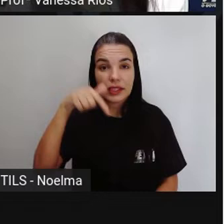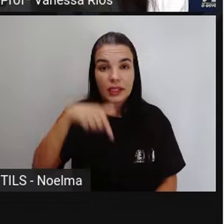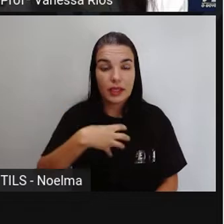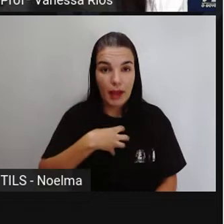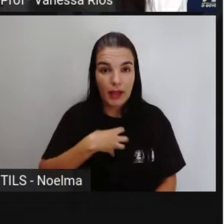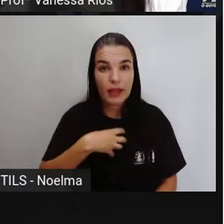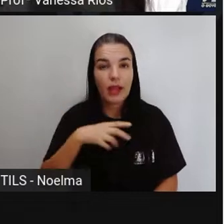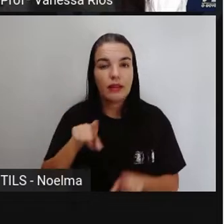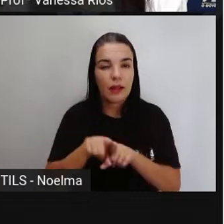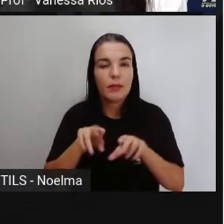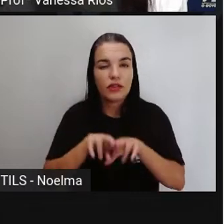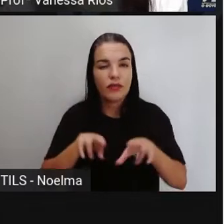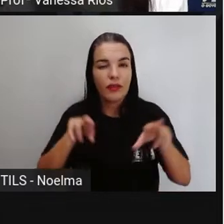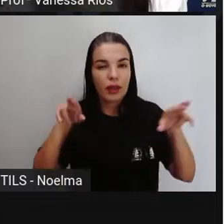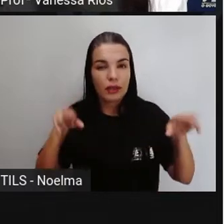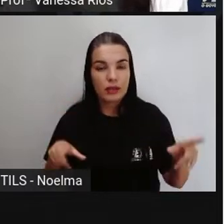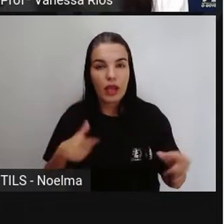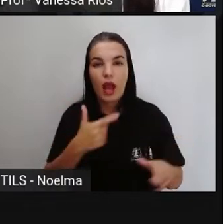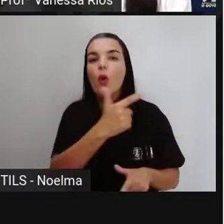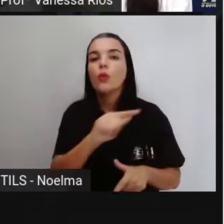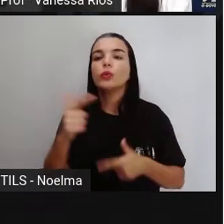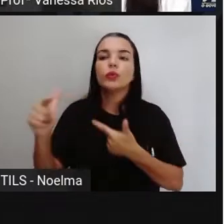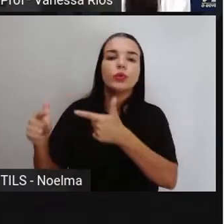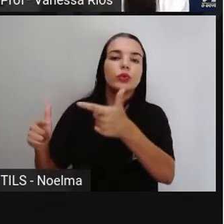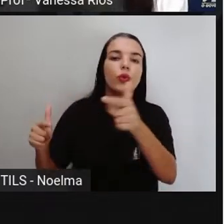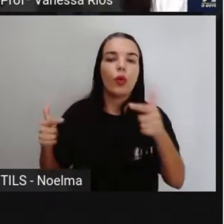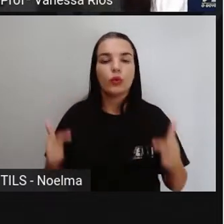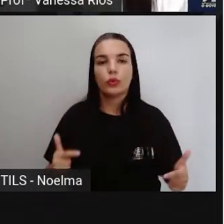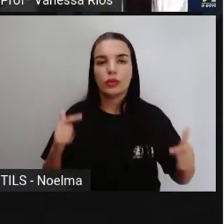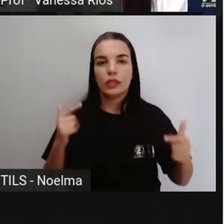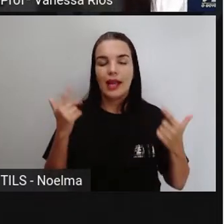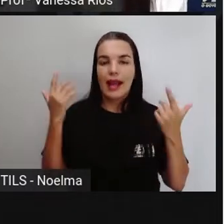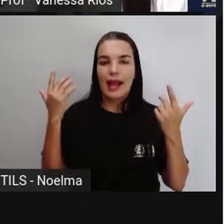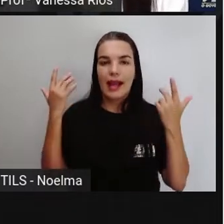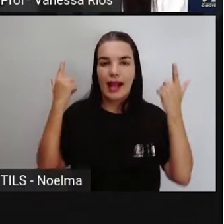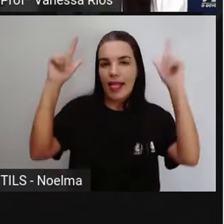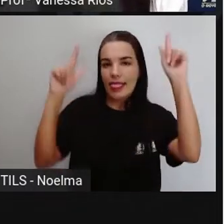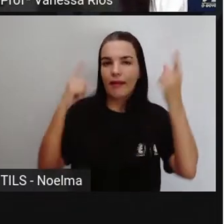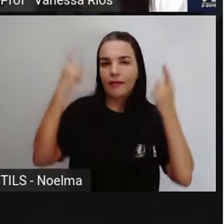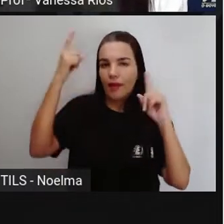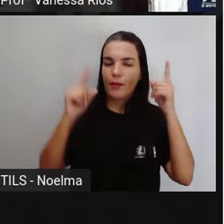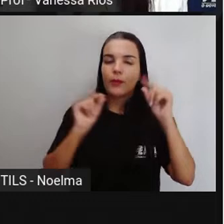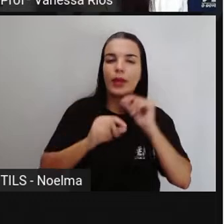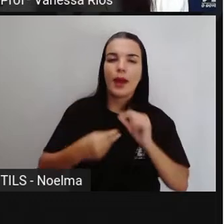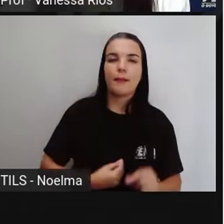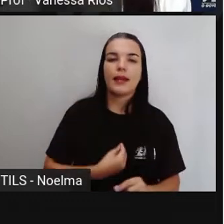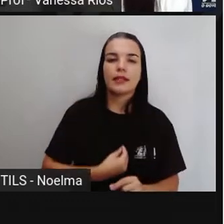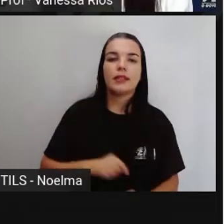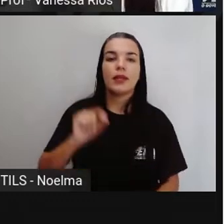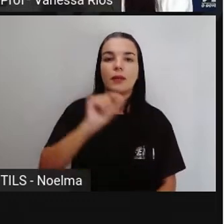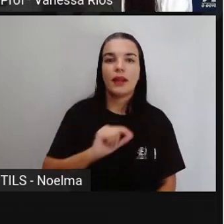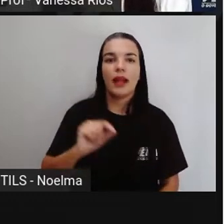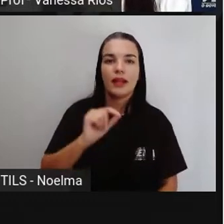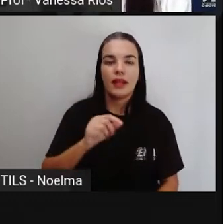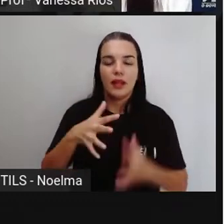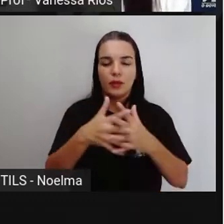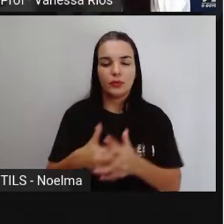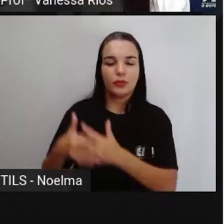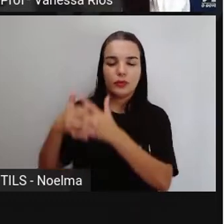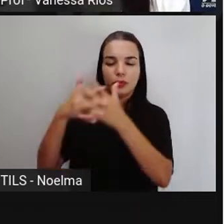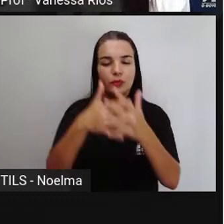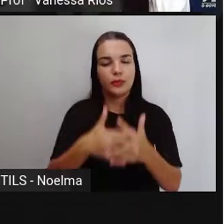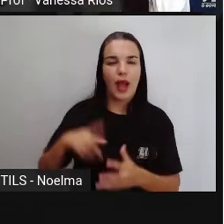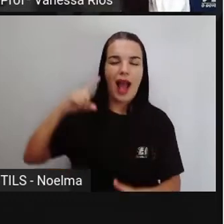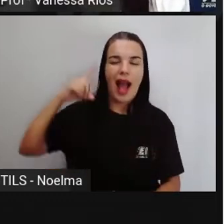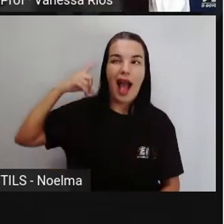também diferencia, né? Individualiza o carnaval baiano, é a presença aí do trio elétrico. E o